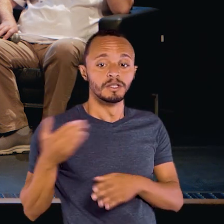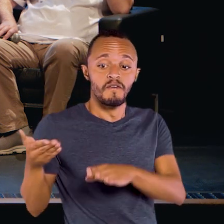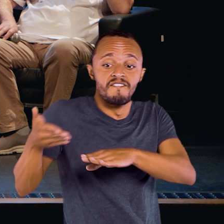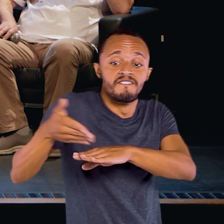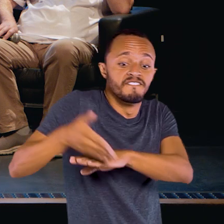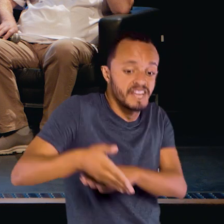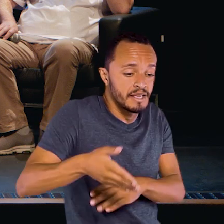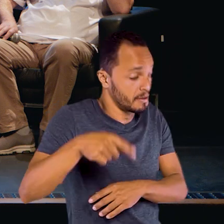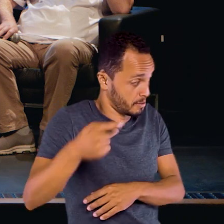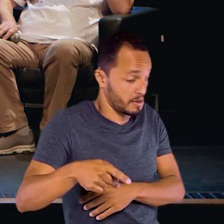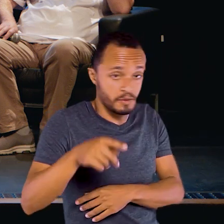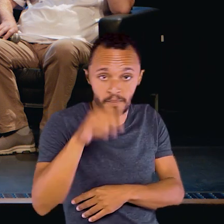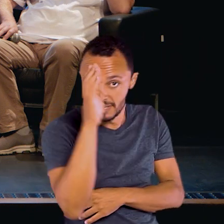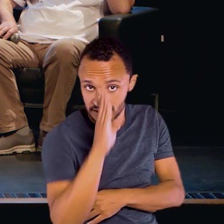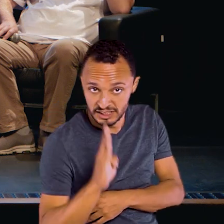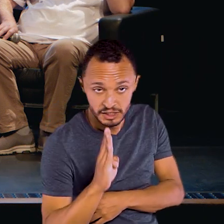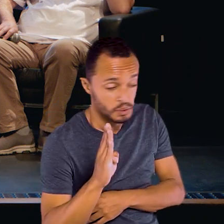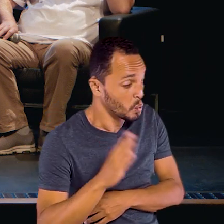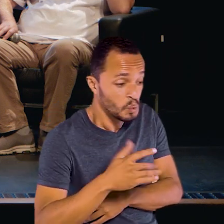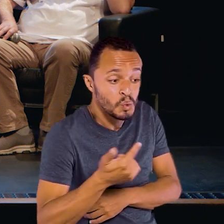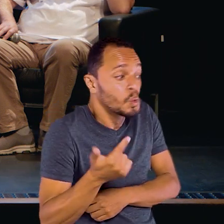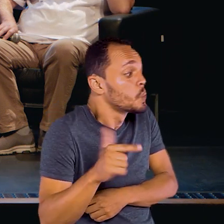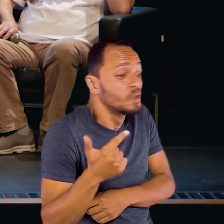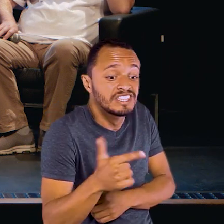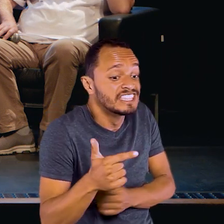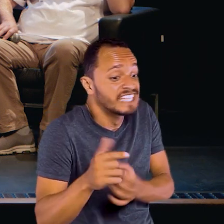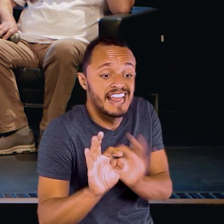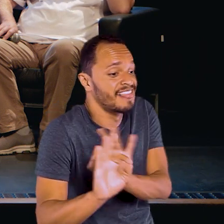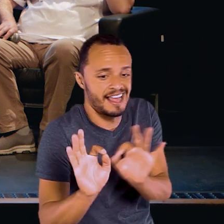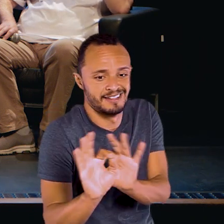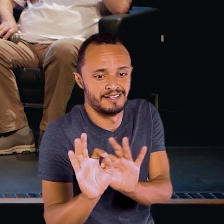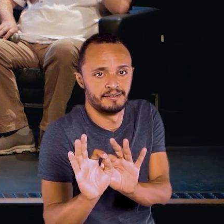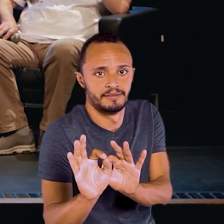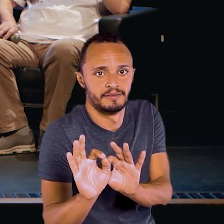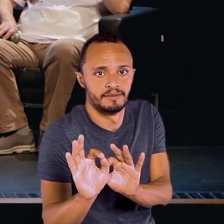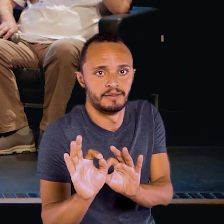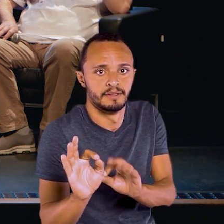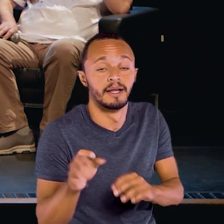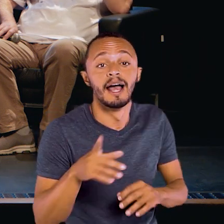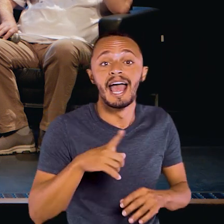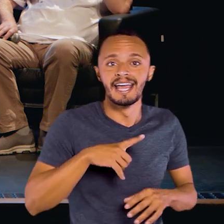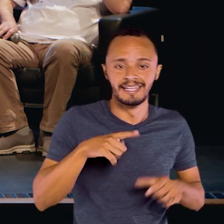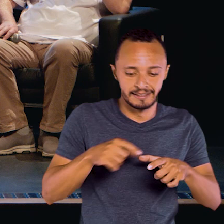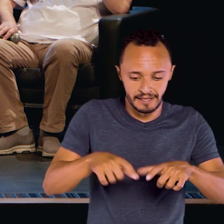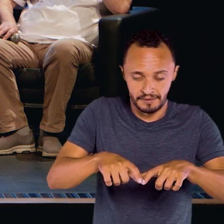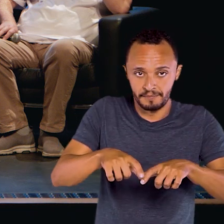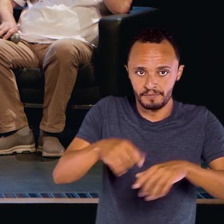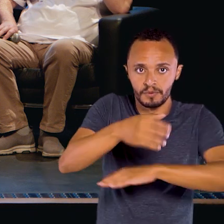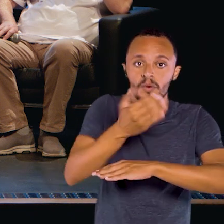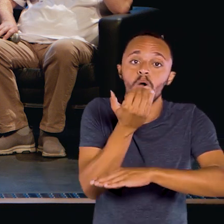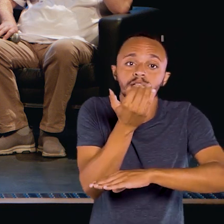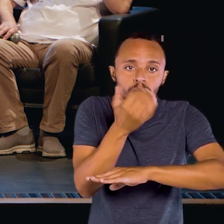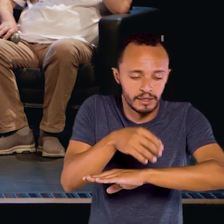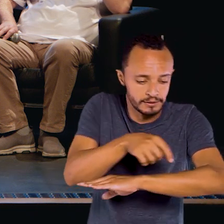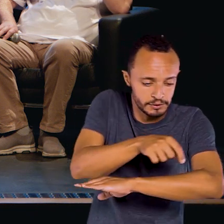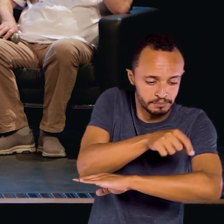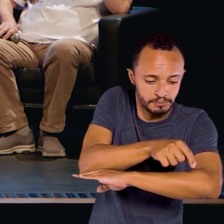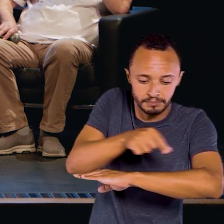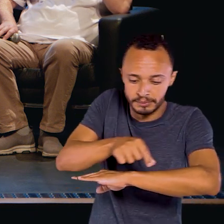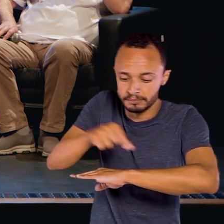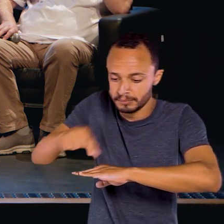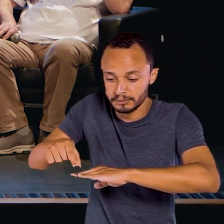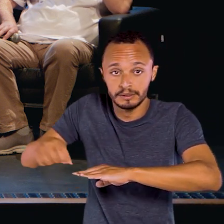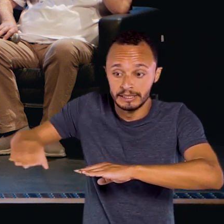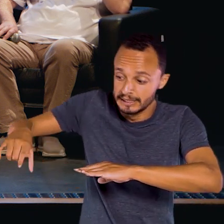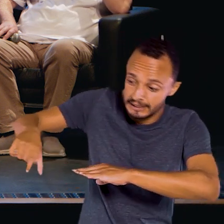existia. Aí o restaurante bota 3 mesas na calçada, é uma calçada dessa largura. Ela bota 3 mesas, dá para passar uma avenida, dá